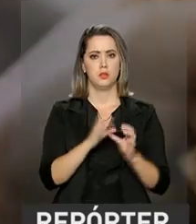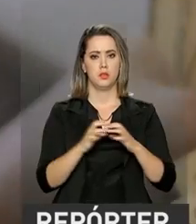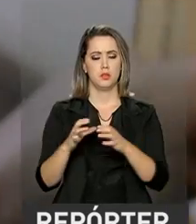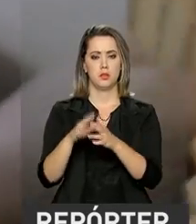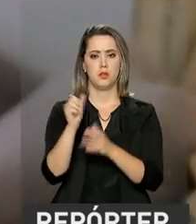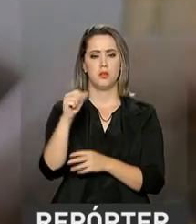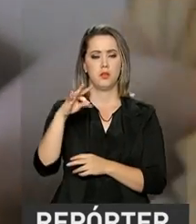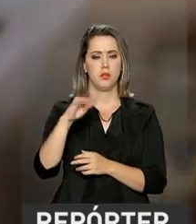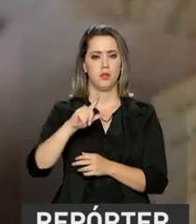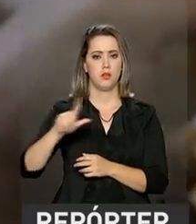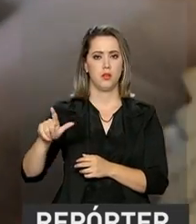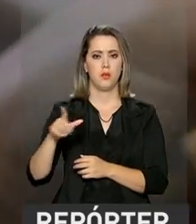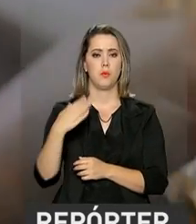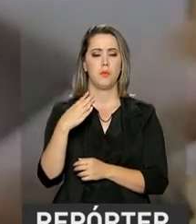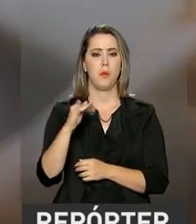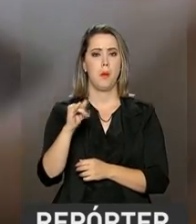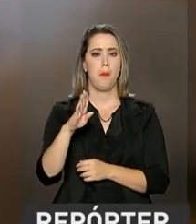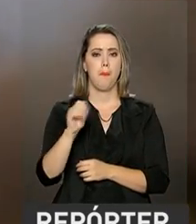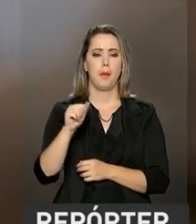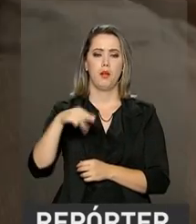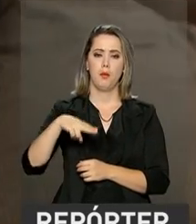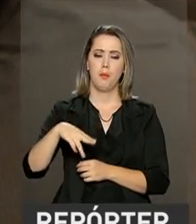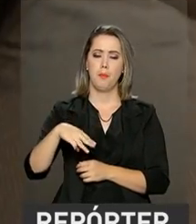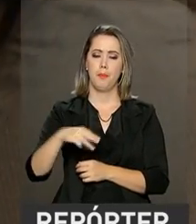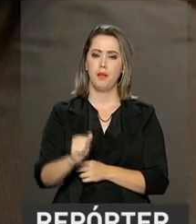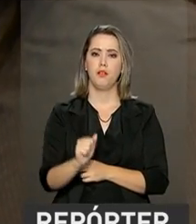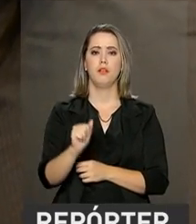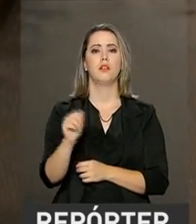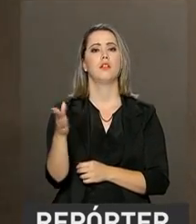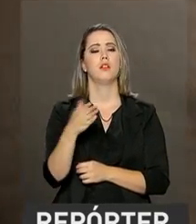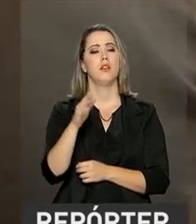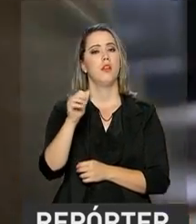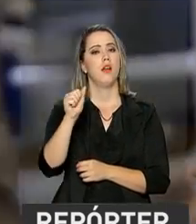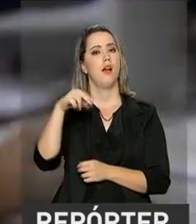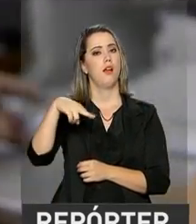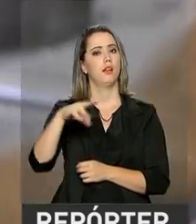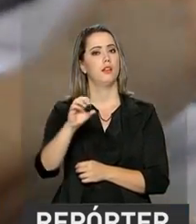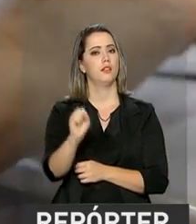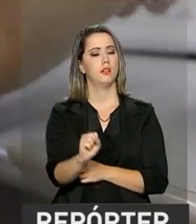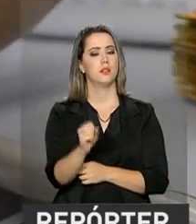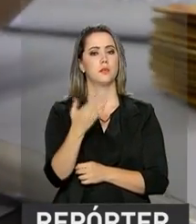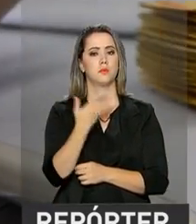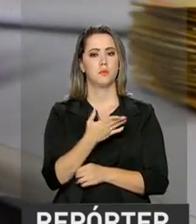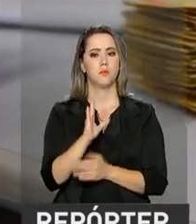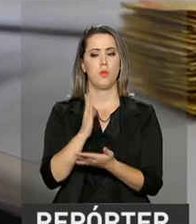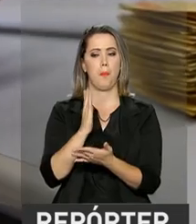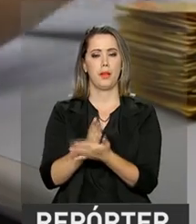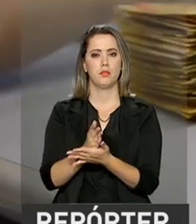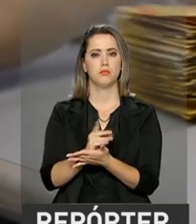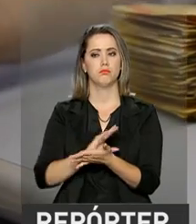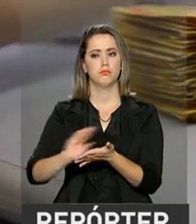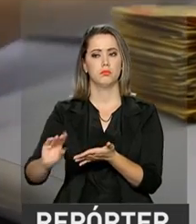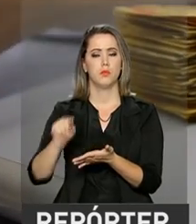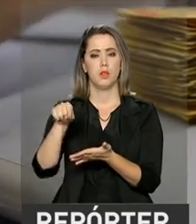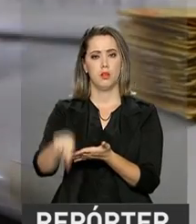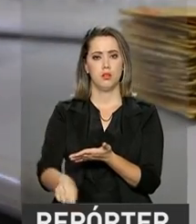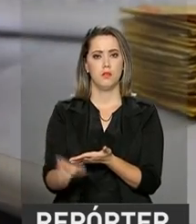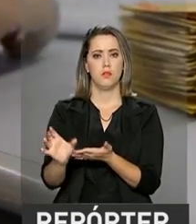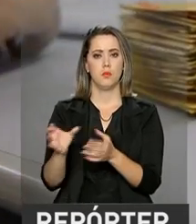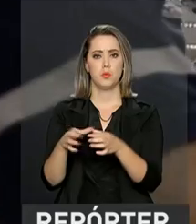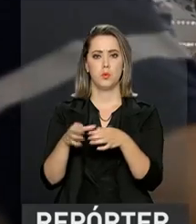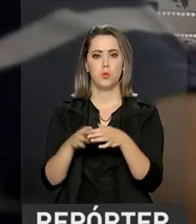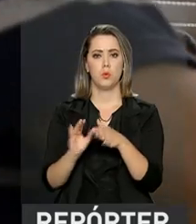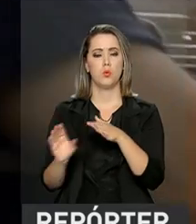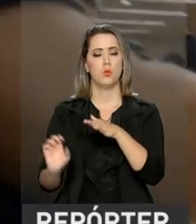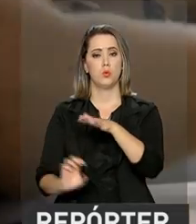Anatel Ibama e a NS parte dos recursos recuperados por meio da AGU vai para as autarquias e